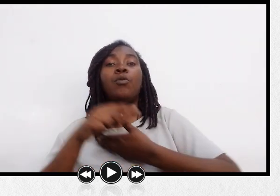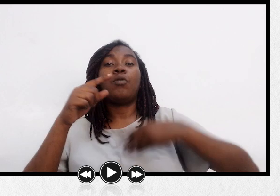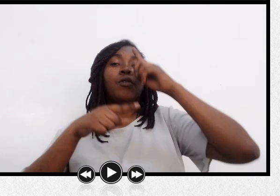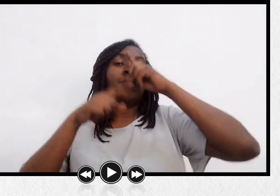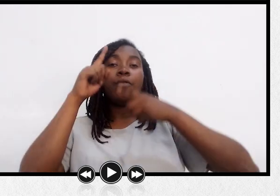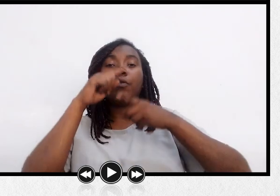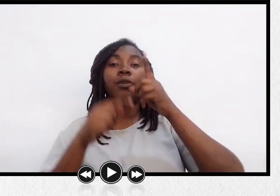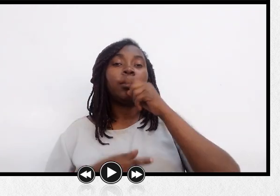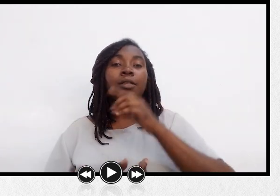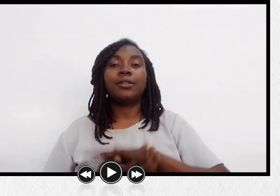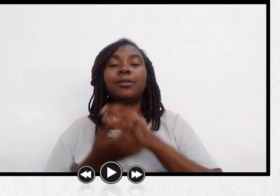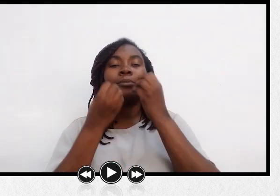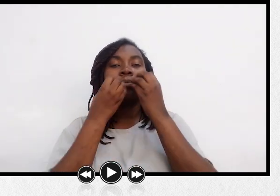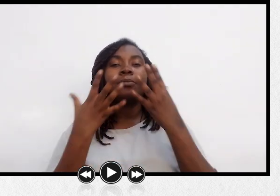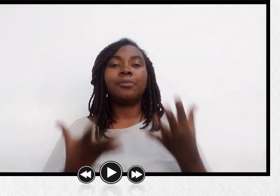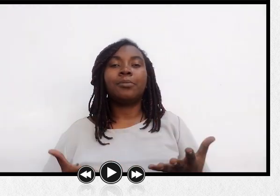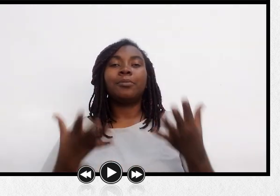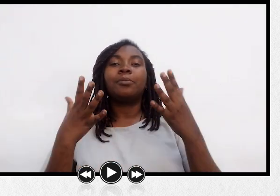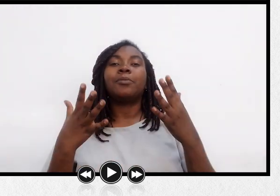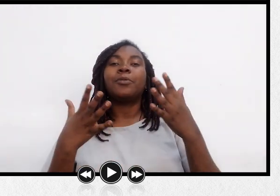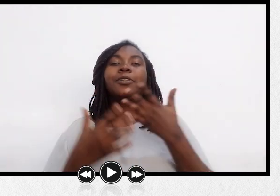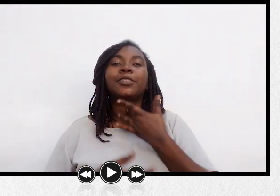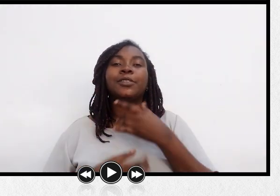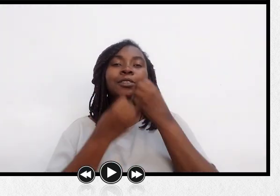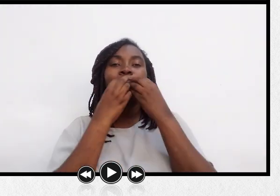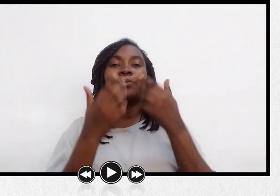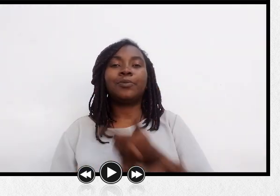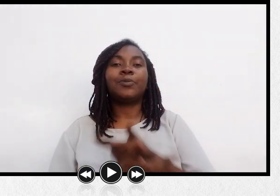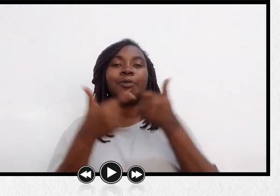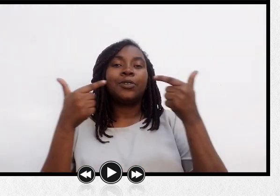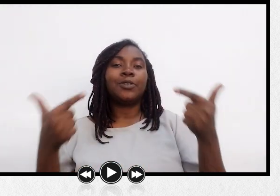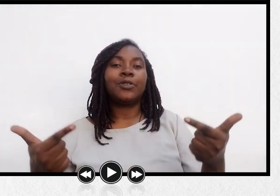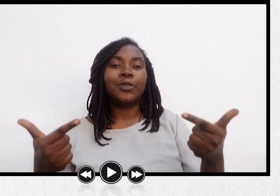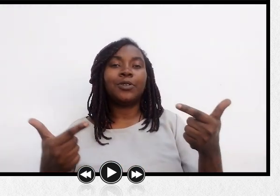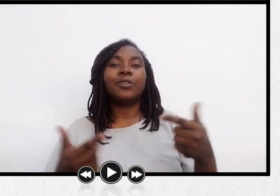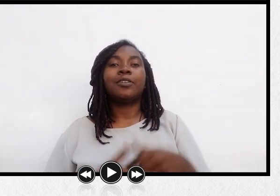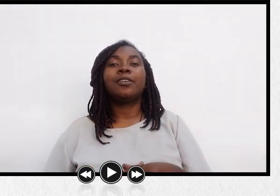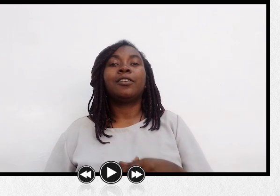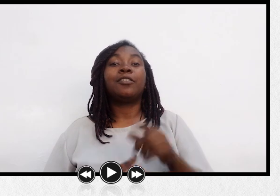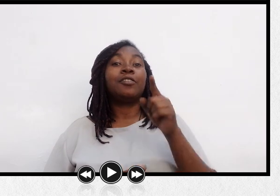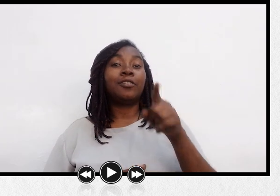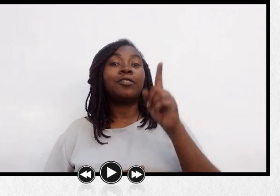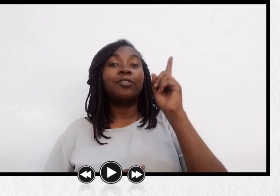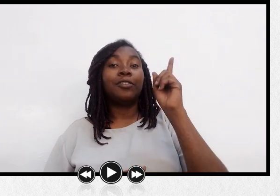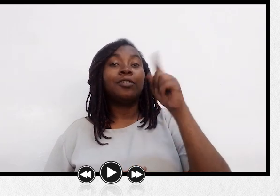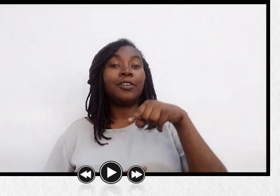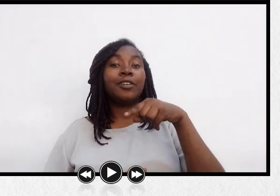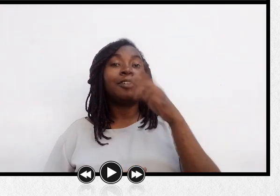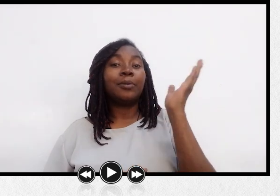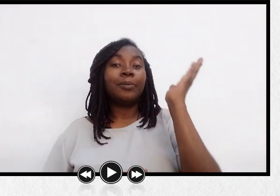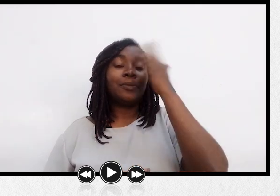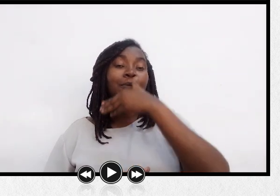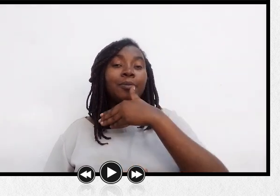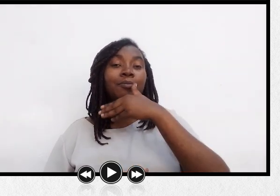águas. Que bom, desejo boa sorte nessa jornada. Nós que já conhecemos você como uma grande, não só